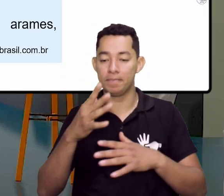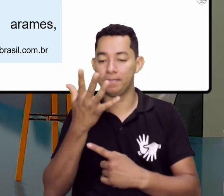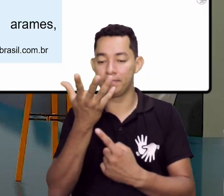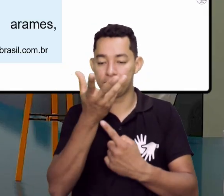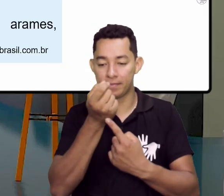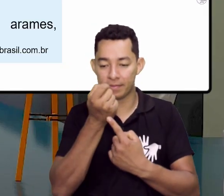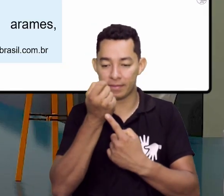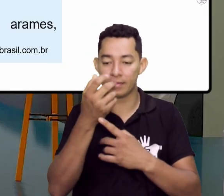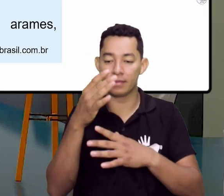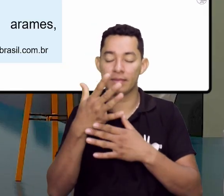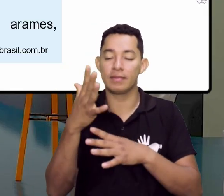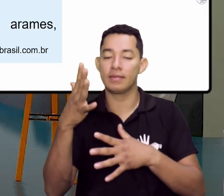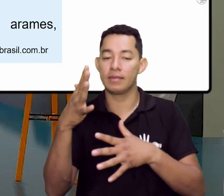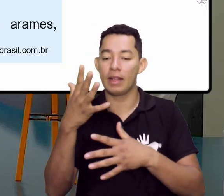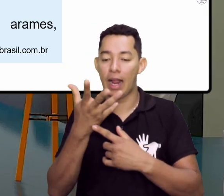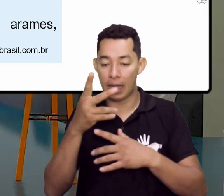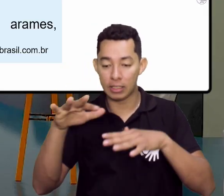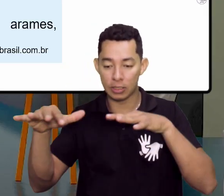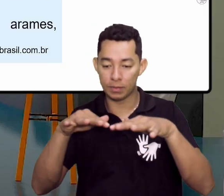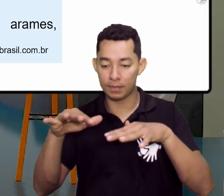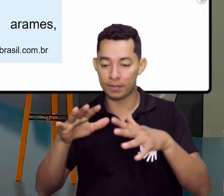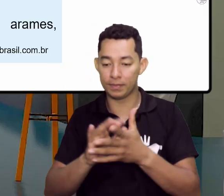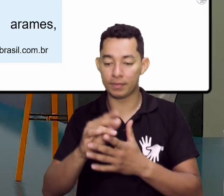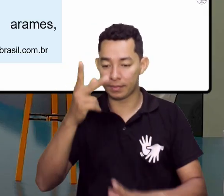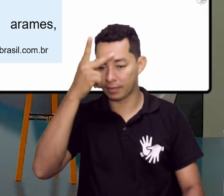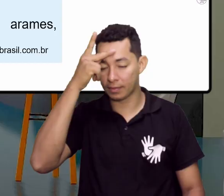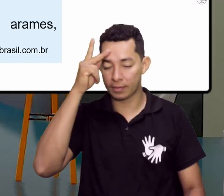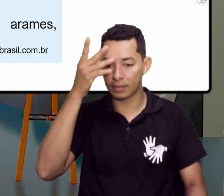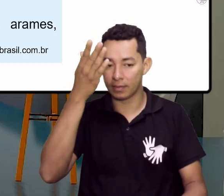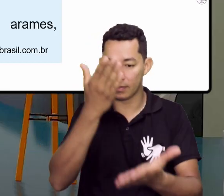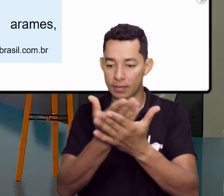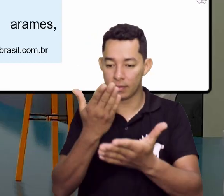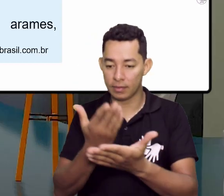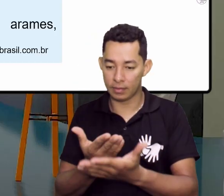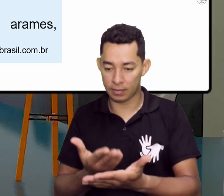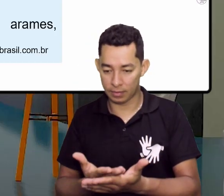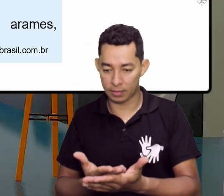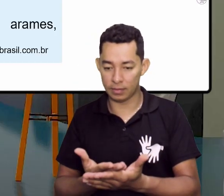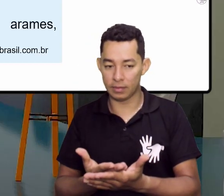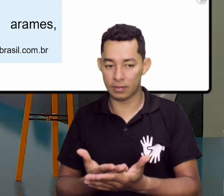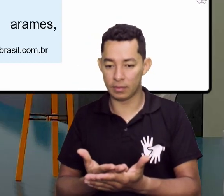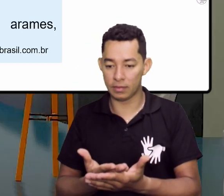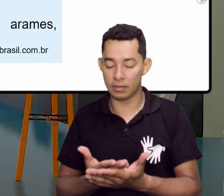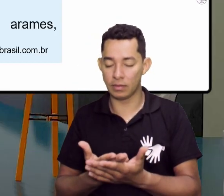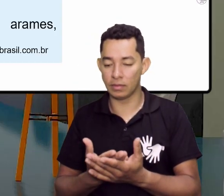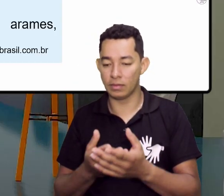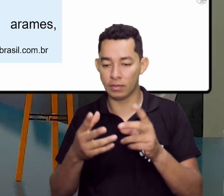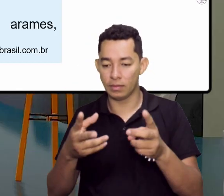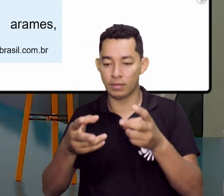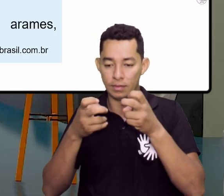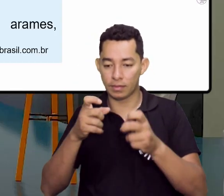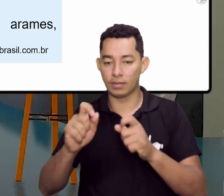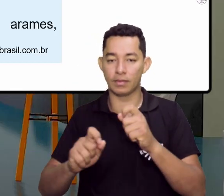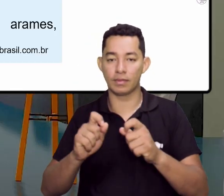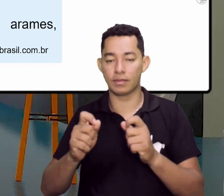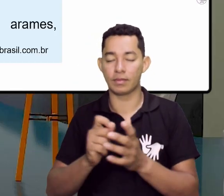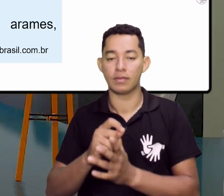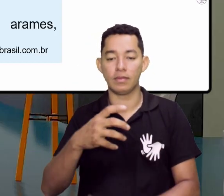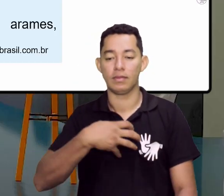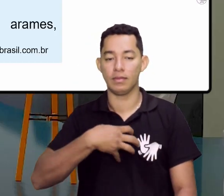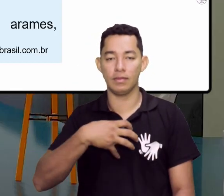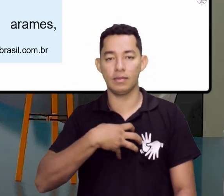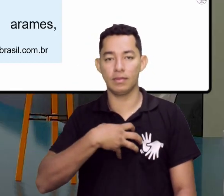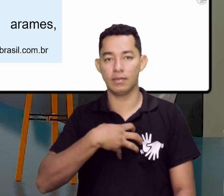só, pessoas estudiosas, né, e com a veia artística lá, descobriram também uma